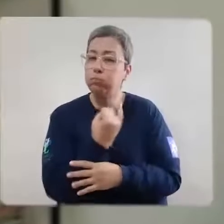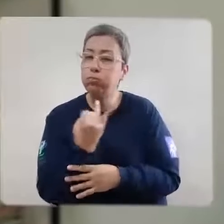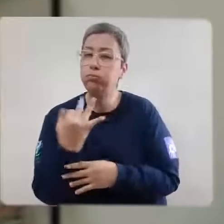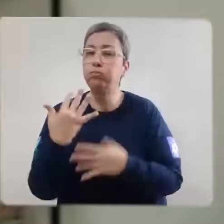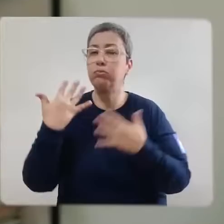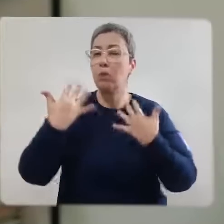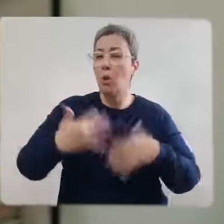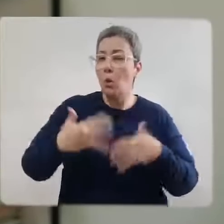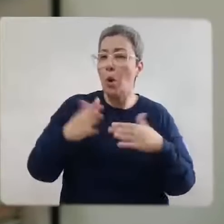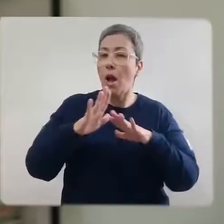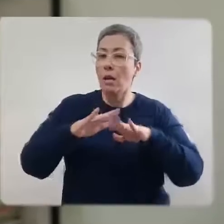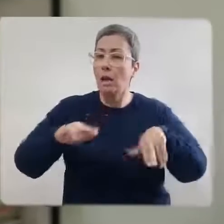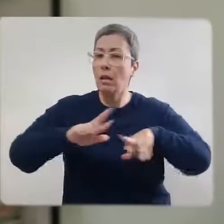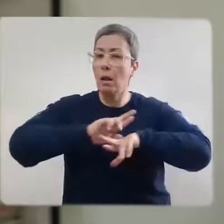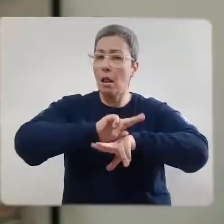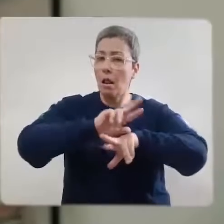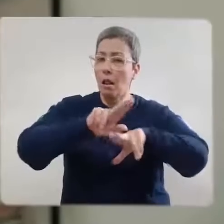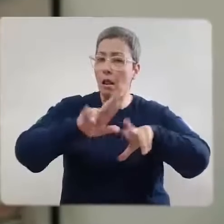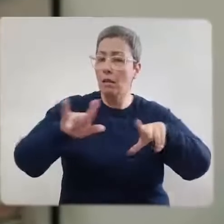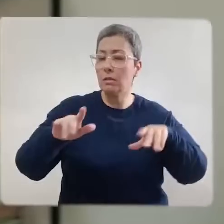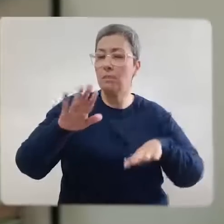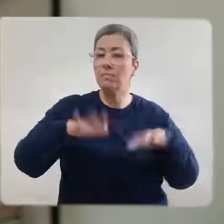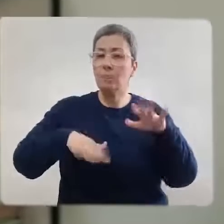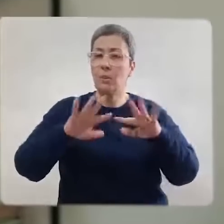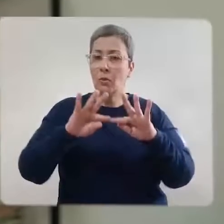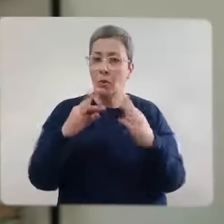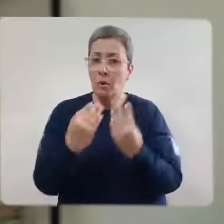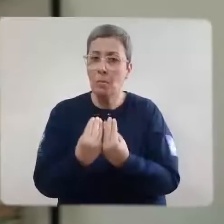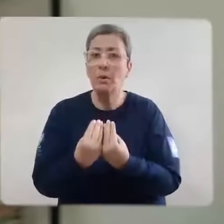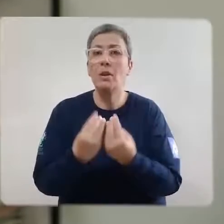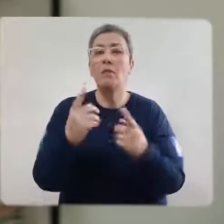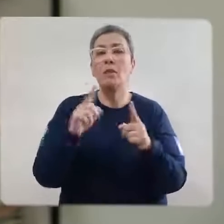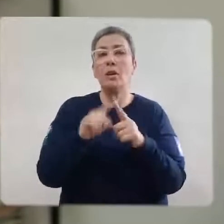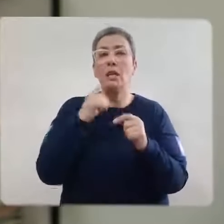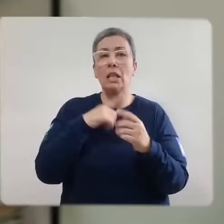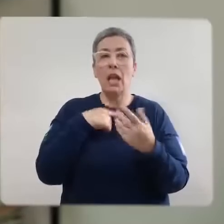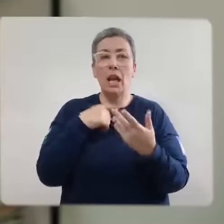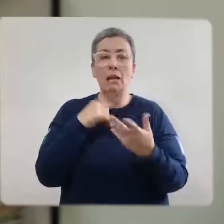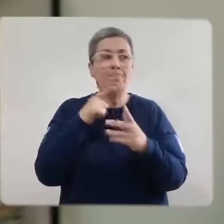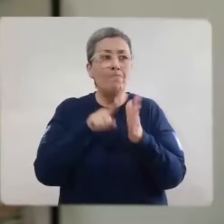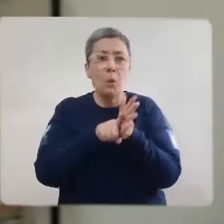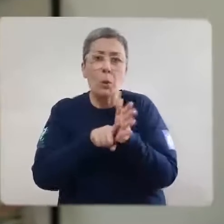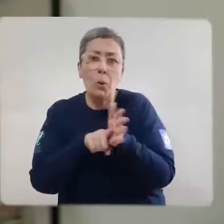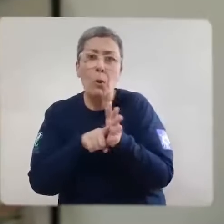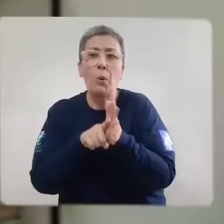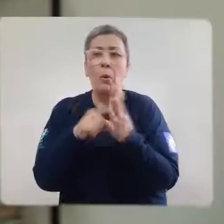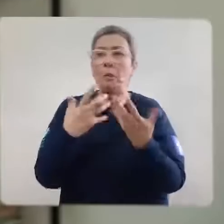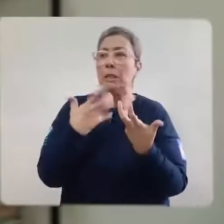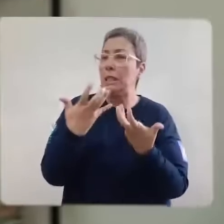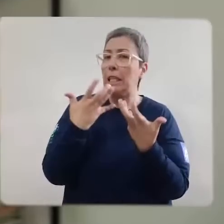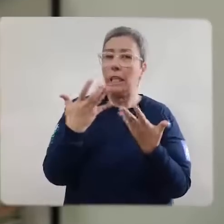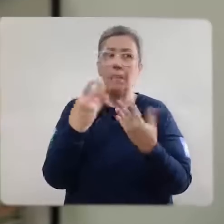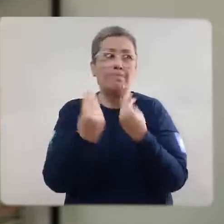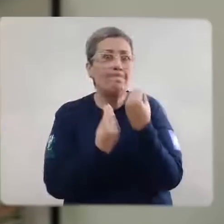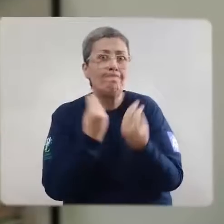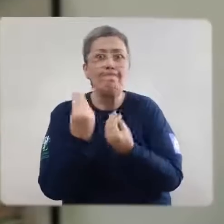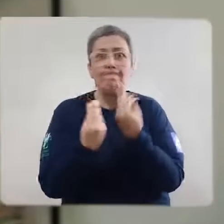numerosa, as crianças diversas, muitas vezes a família, vem nessa busca, nessa